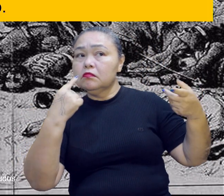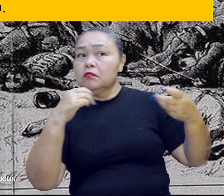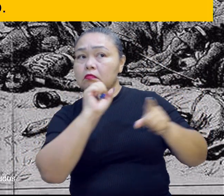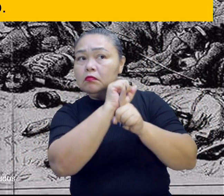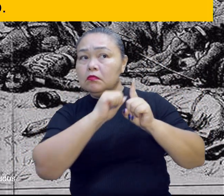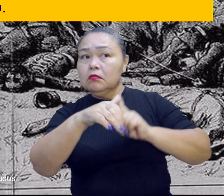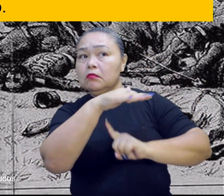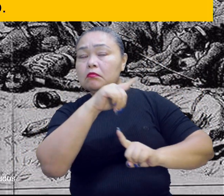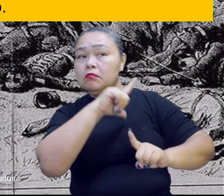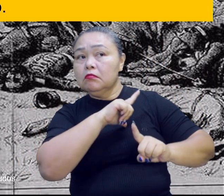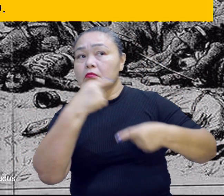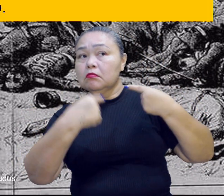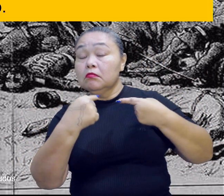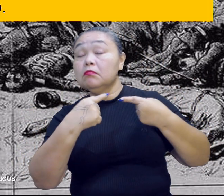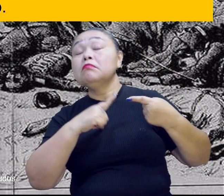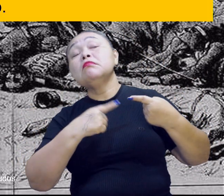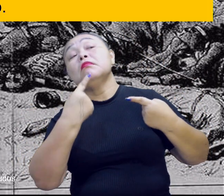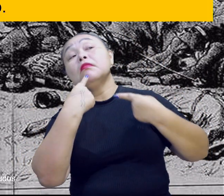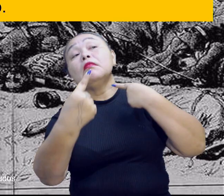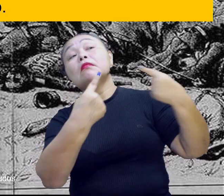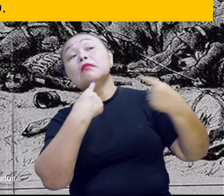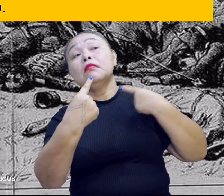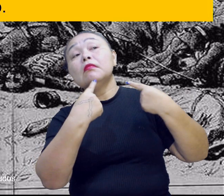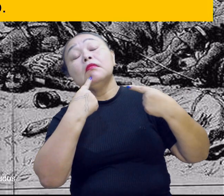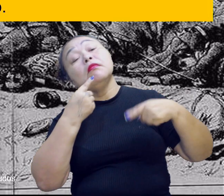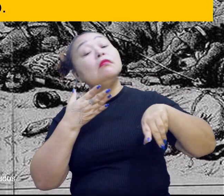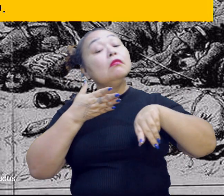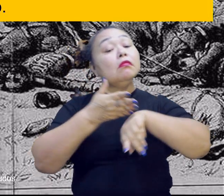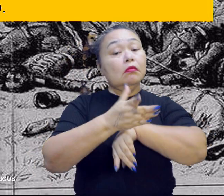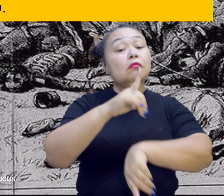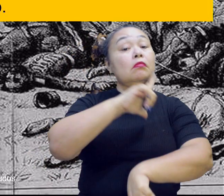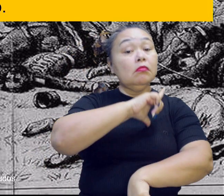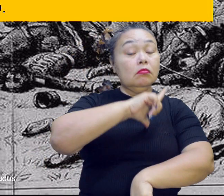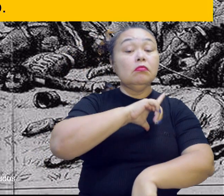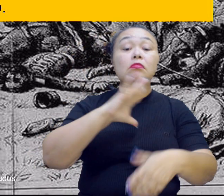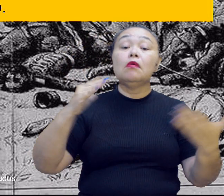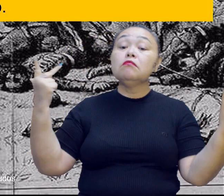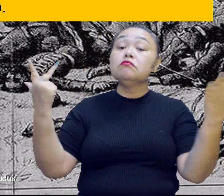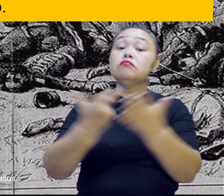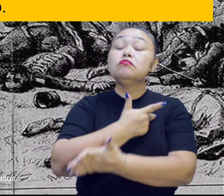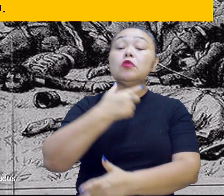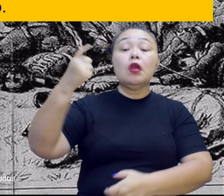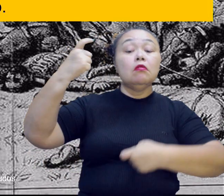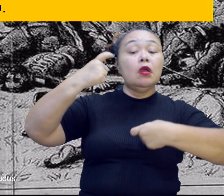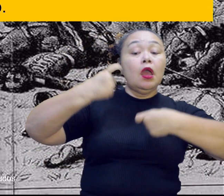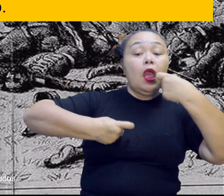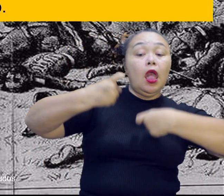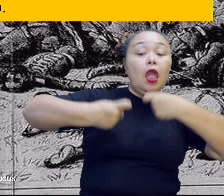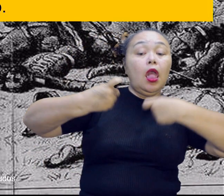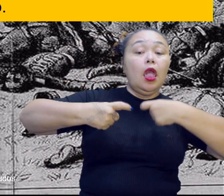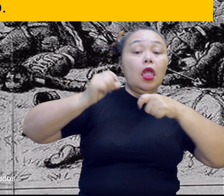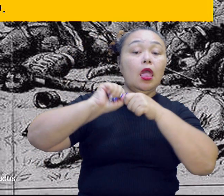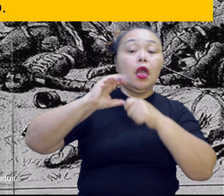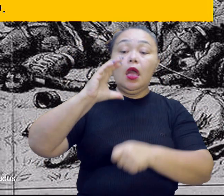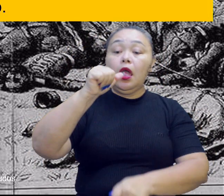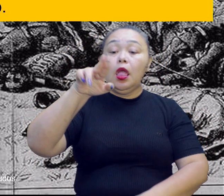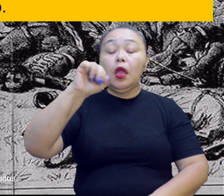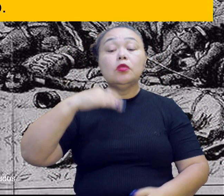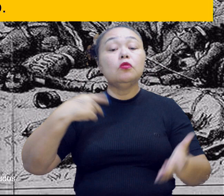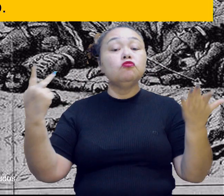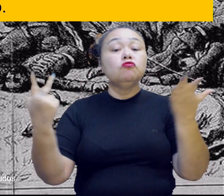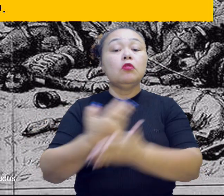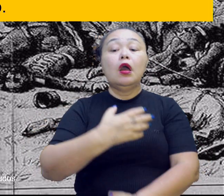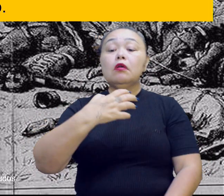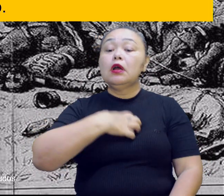República Oligárquica, aconteceu essas revoltas aqui. A Guerra de Canudos, que aconteceu na Bahia,